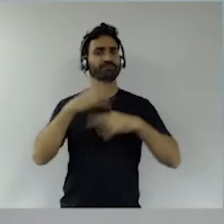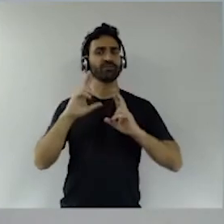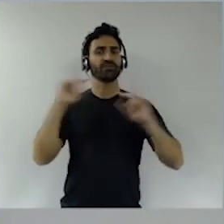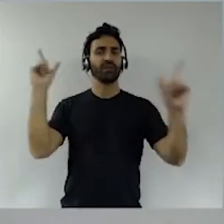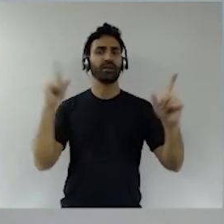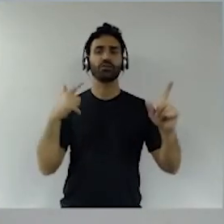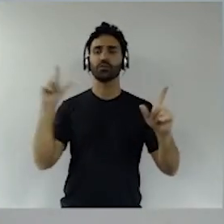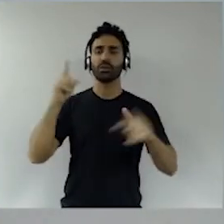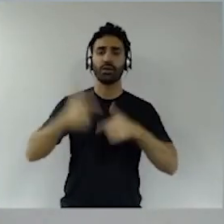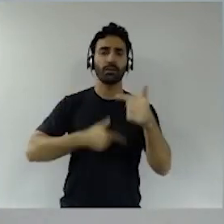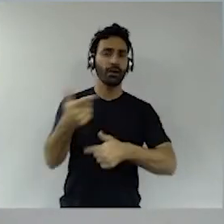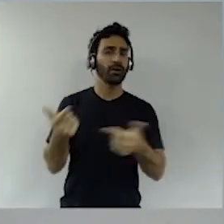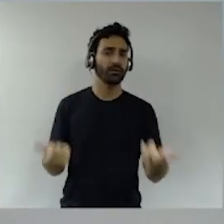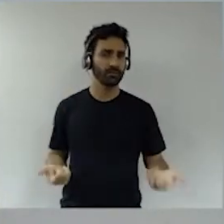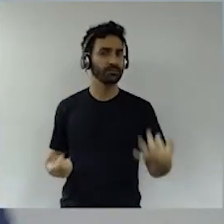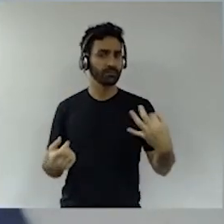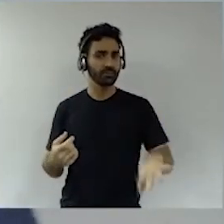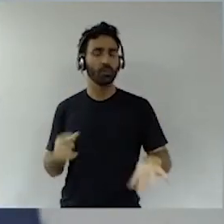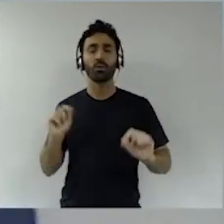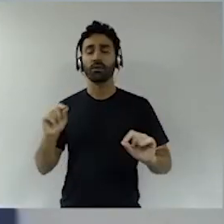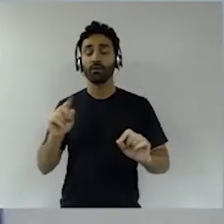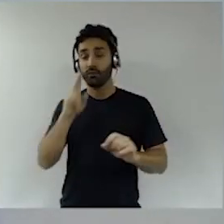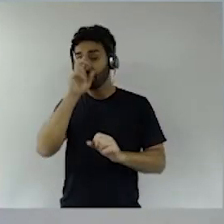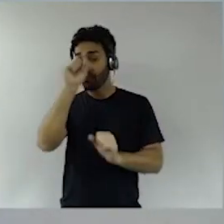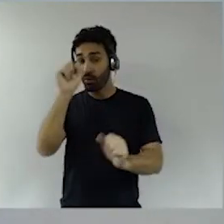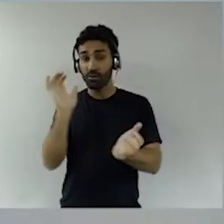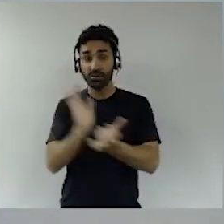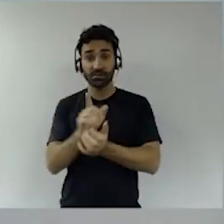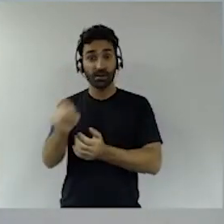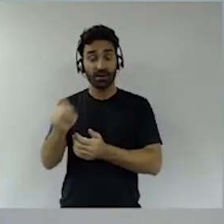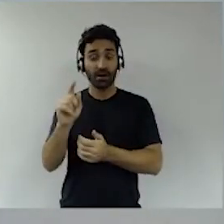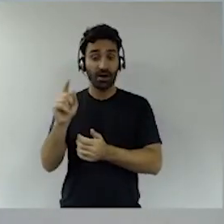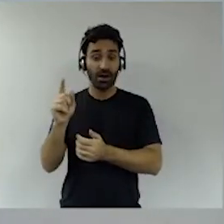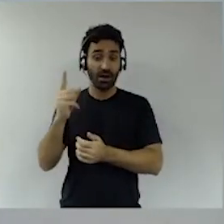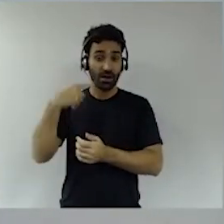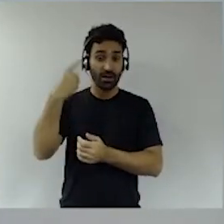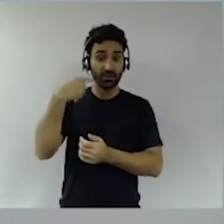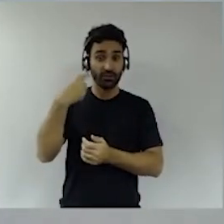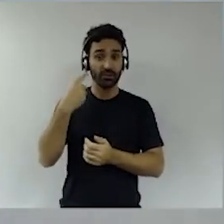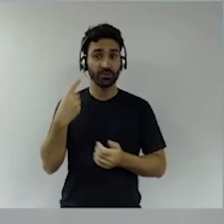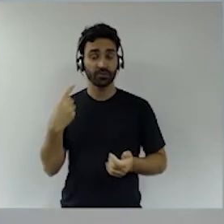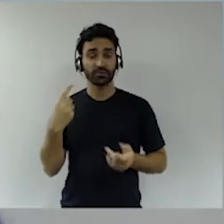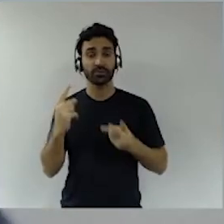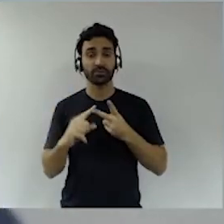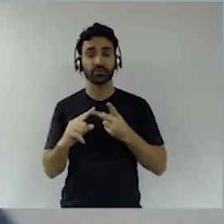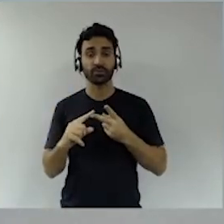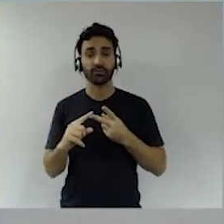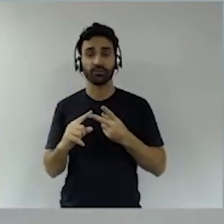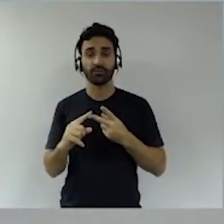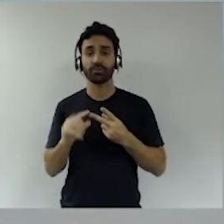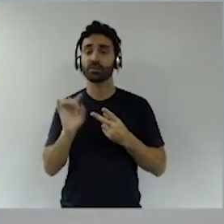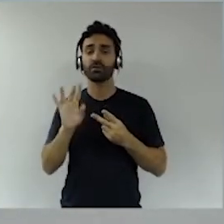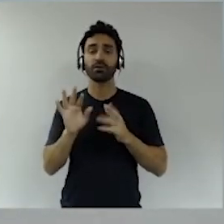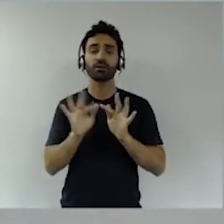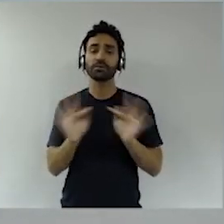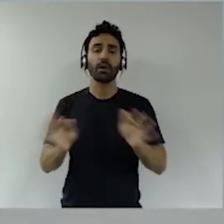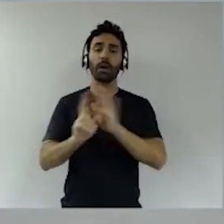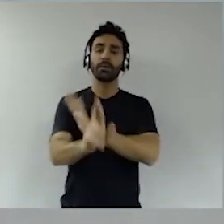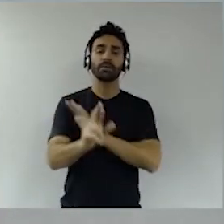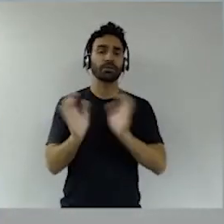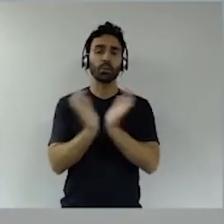outras atividades. A força da advocacia não vem apenas da representação da classe,